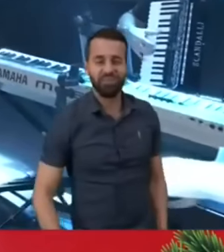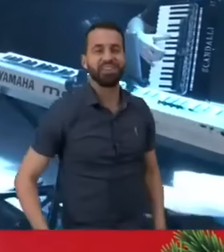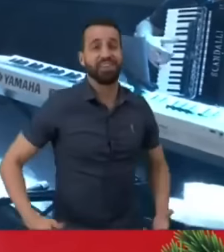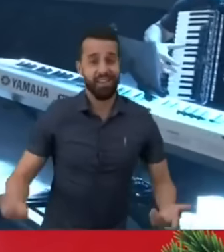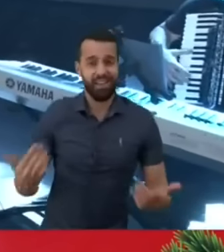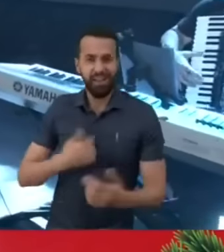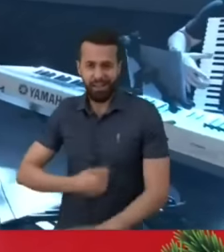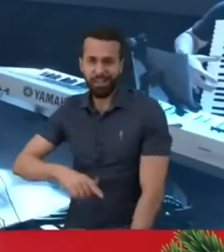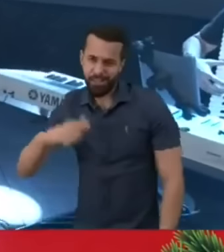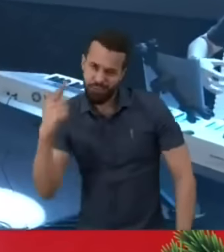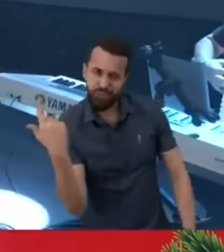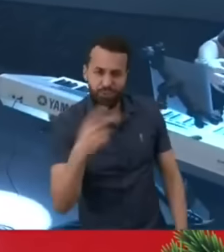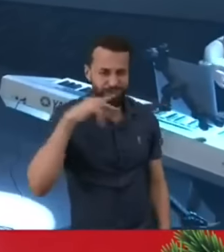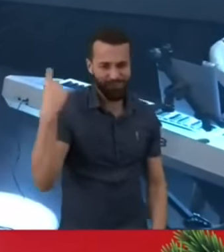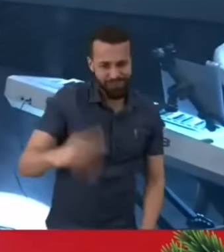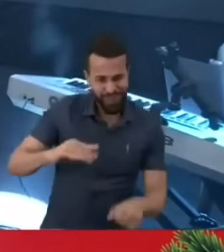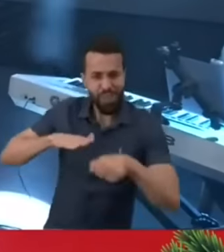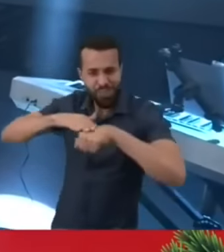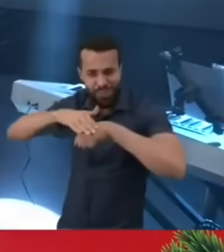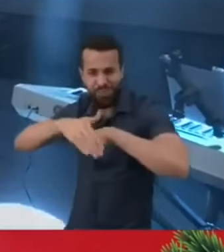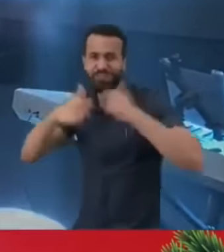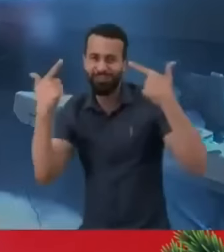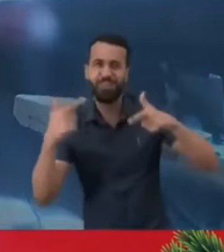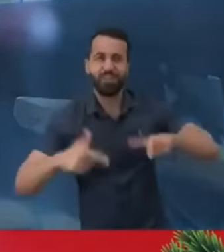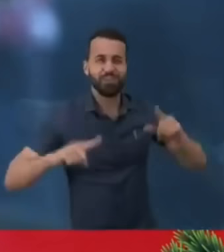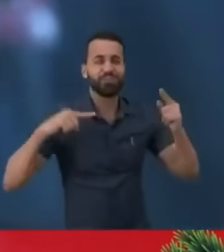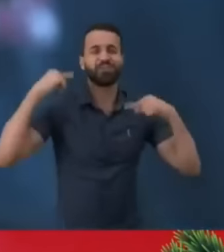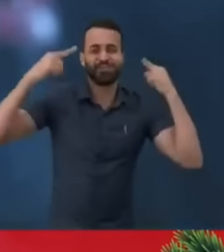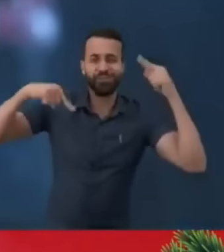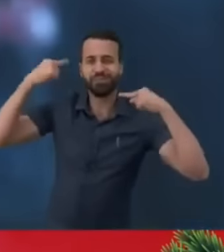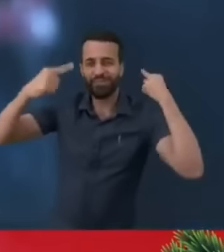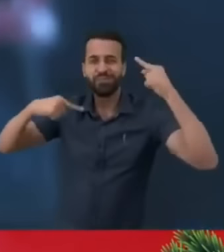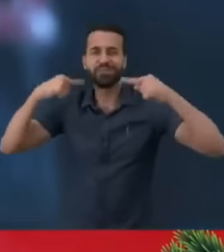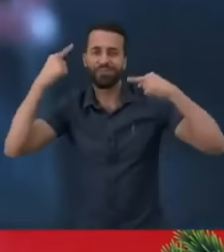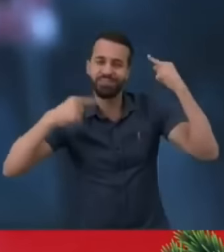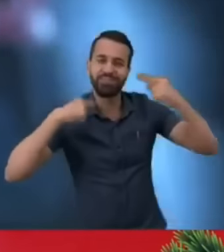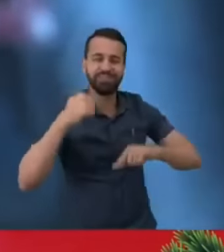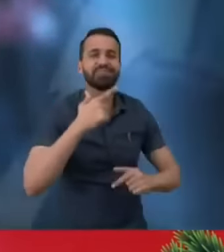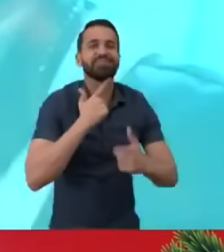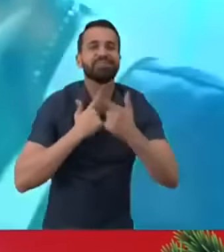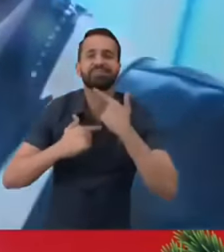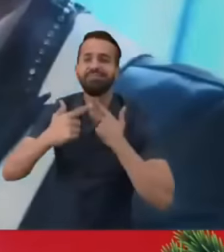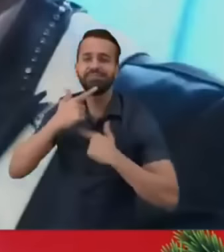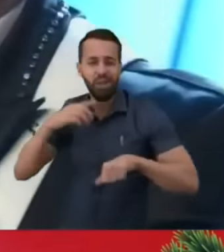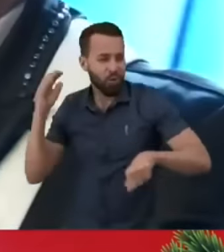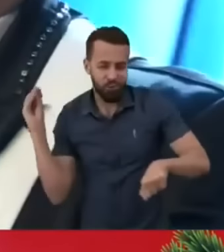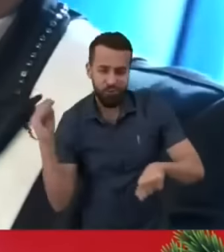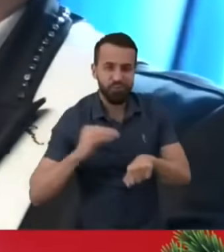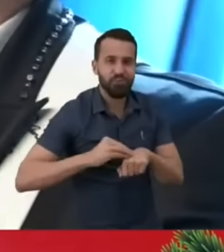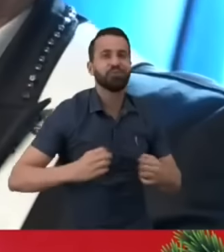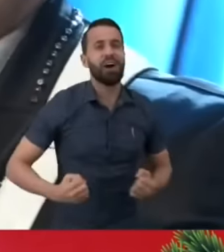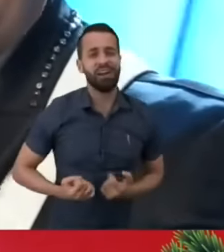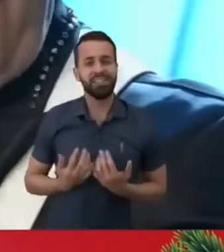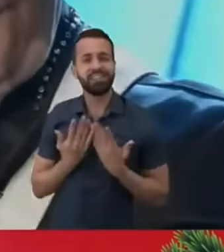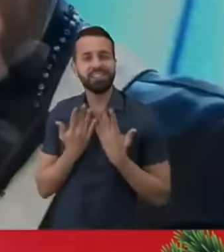Foi mais uma noite aí na conta da. Hoje o desejo é quem vai levar a culpa.